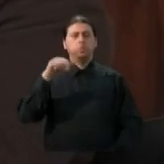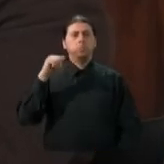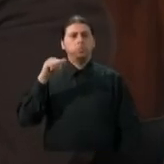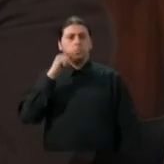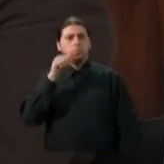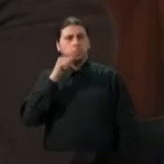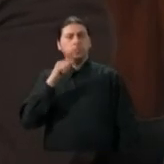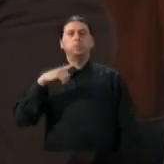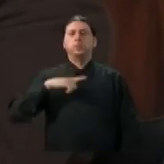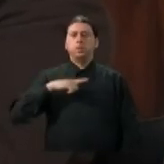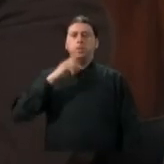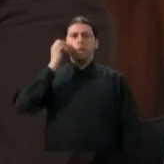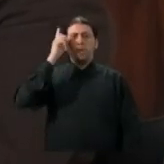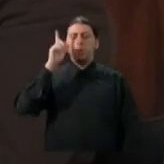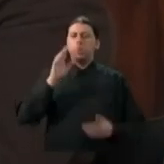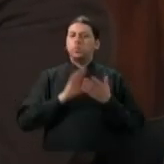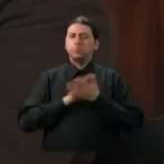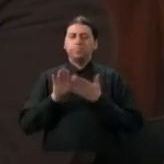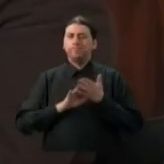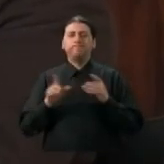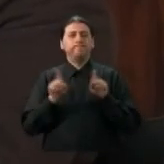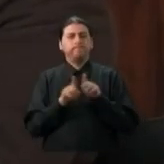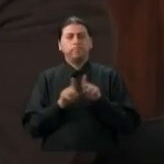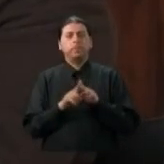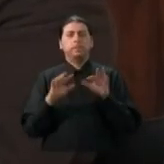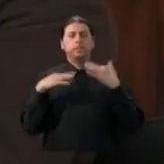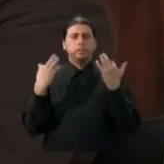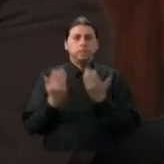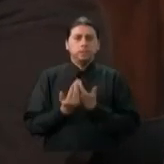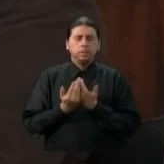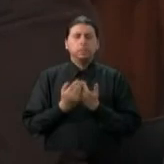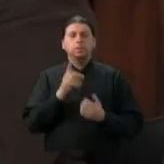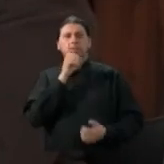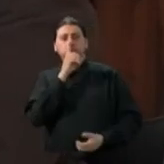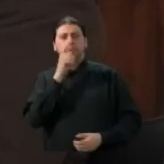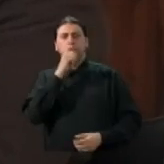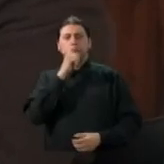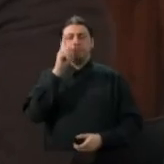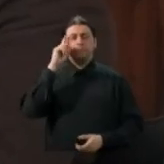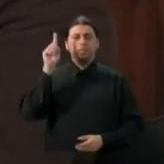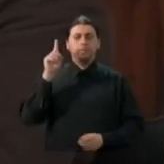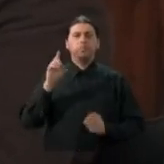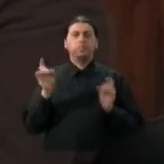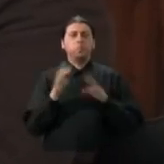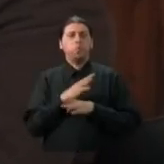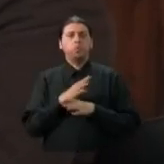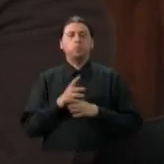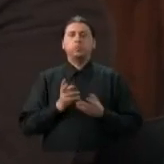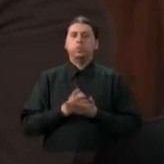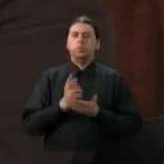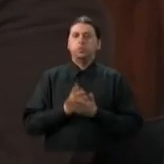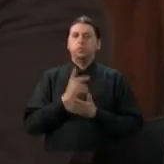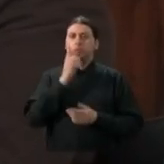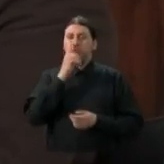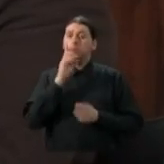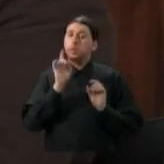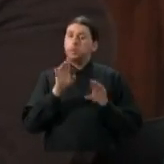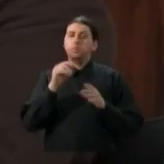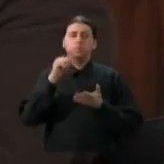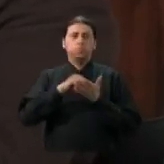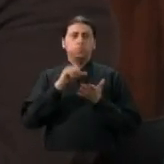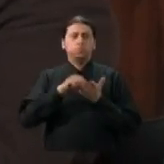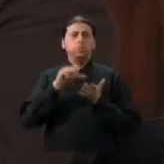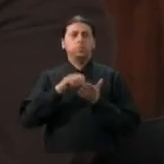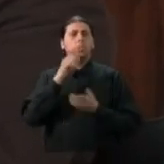né? A gente não se dá conta. Acho que as mães também não estão tão preparadas assim. Por isso que é importante, né, que o poder público, as